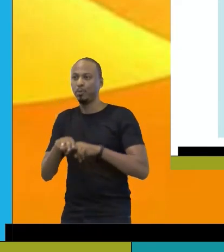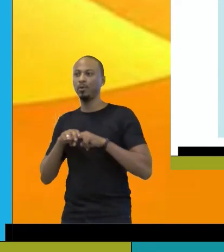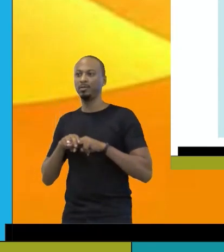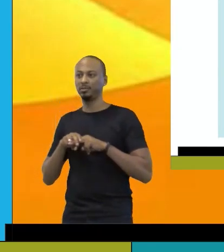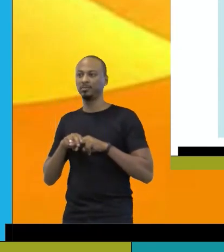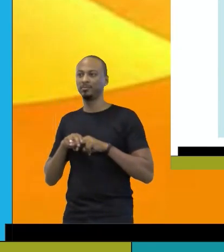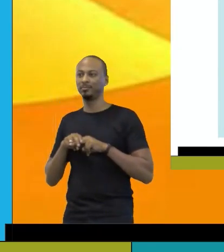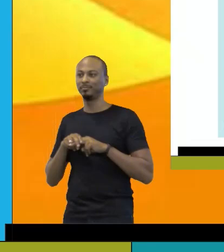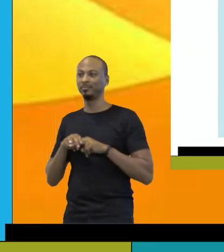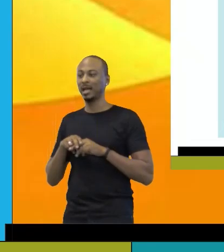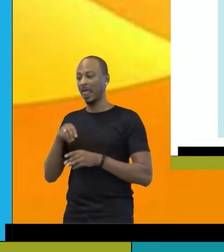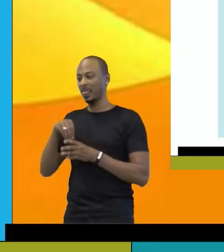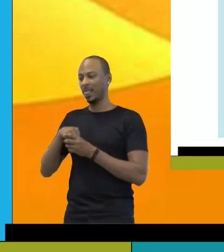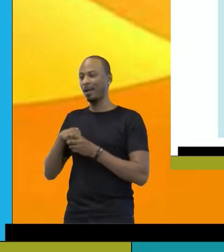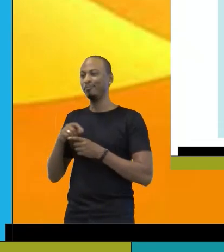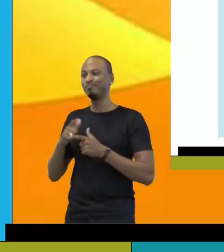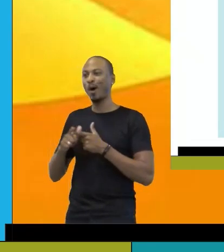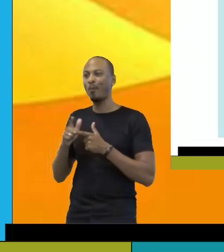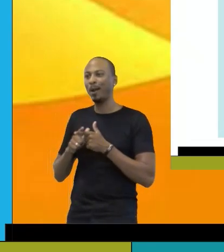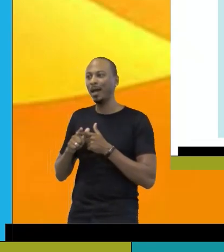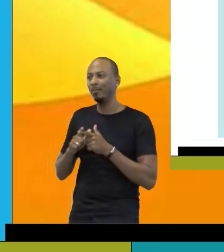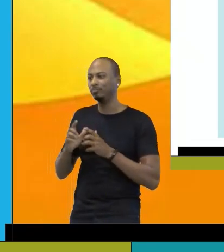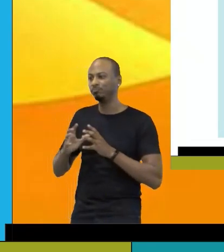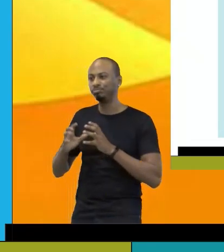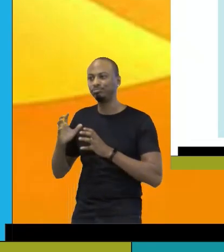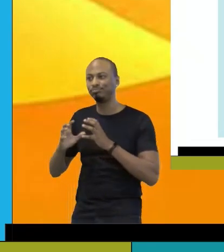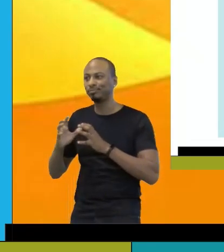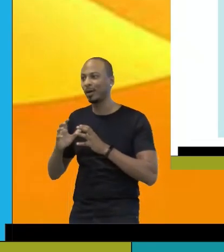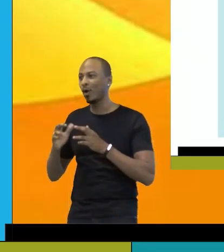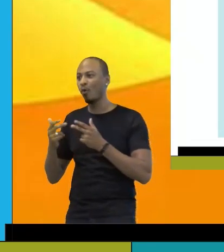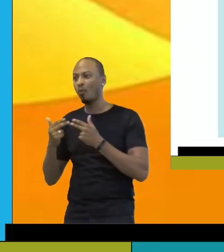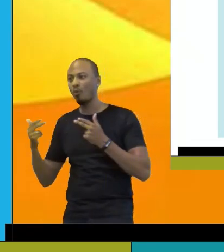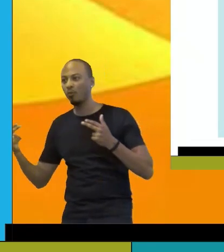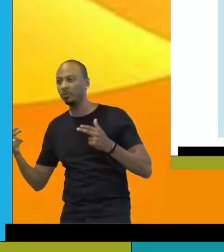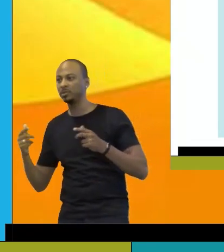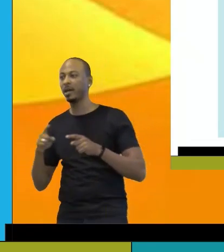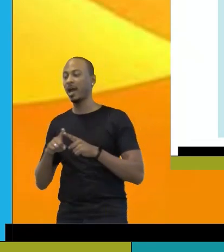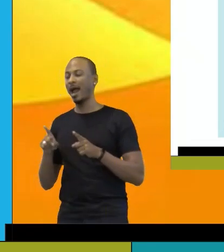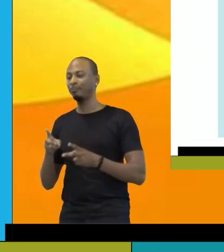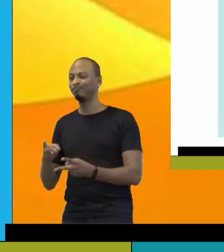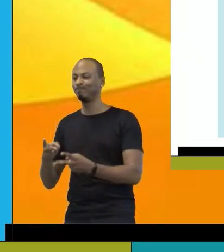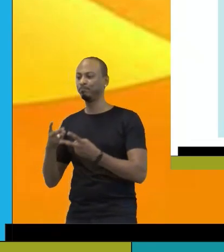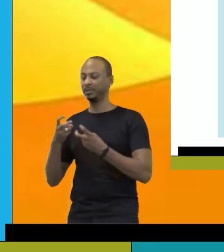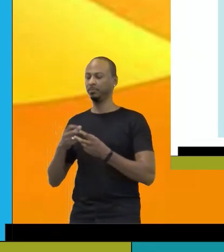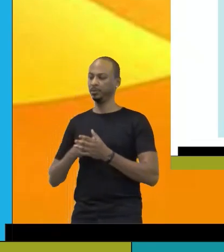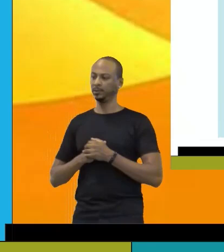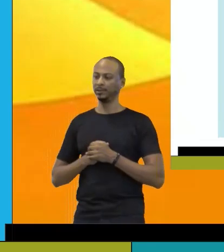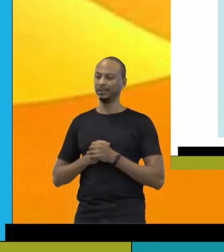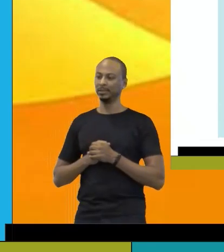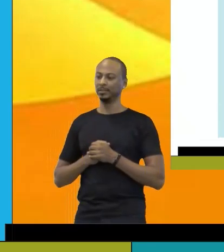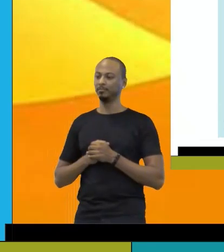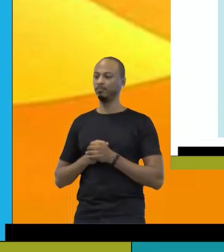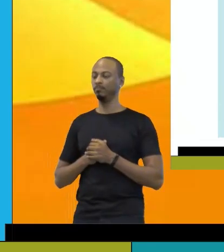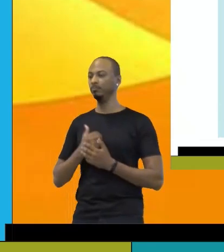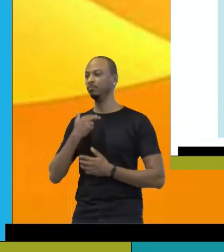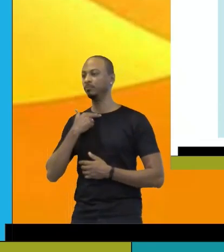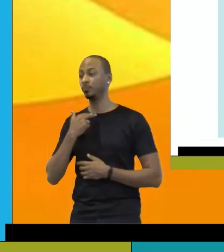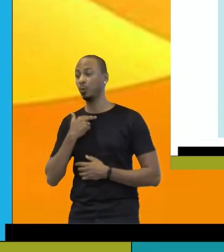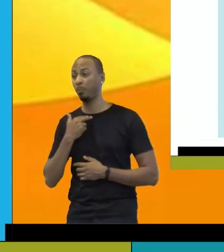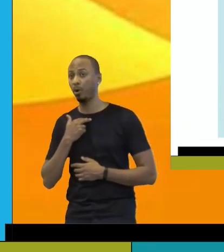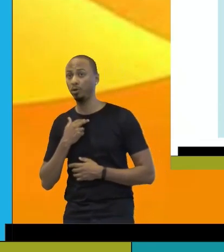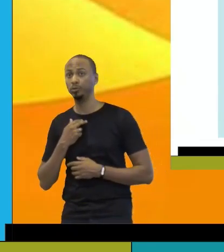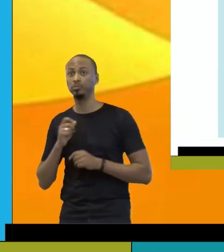de outros países. Foi exatamente nesse momento que os italianos perceberam que já não poderiam